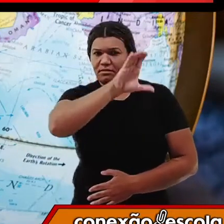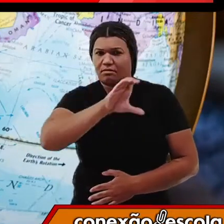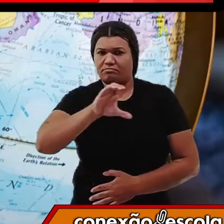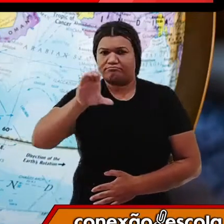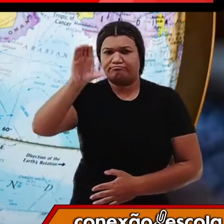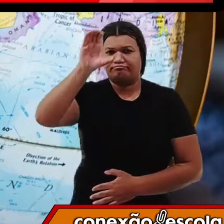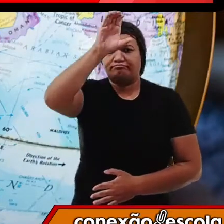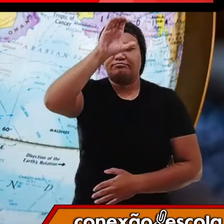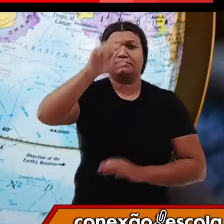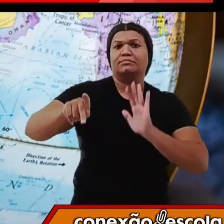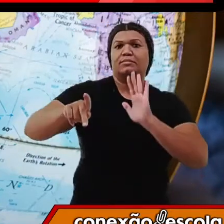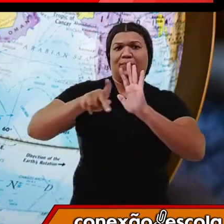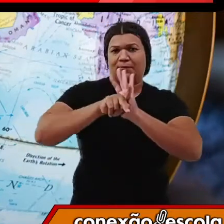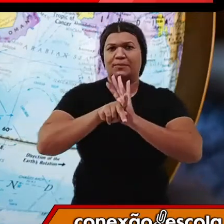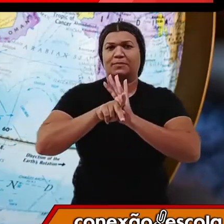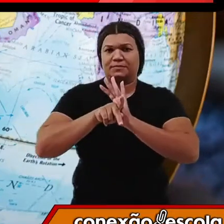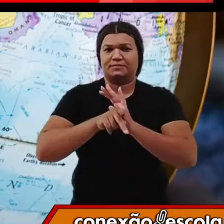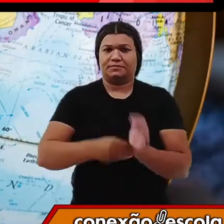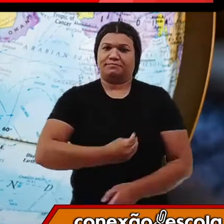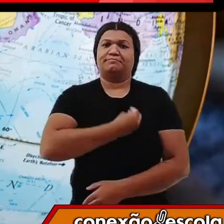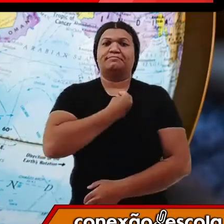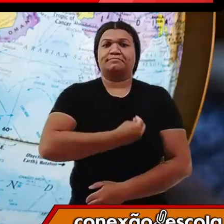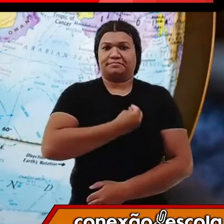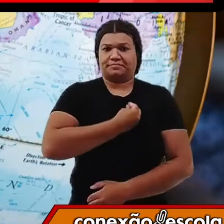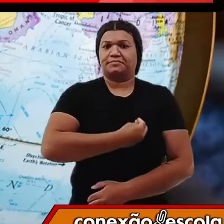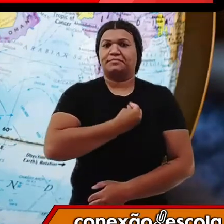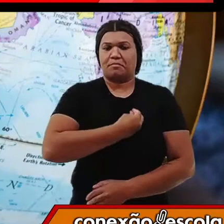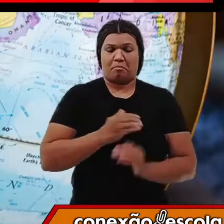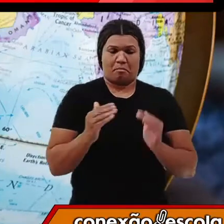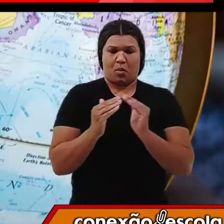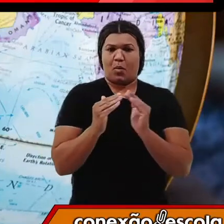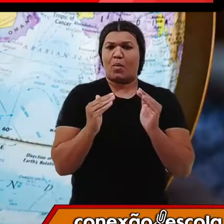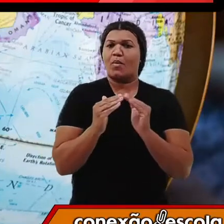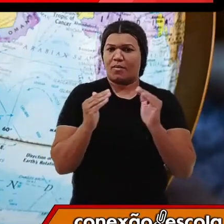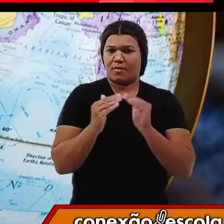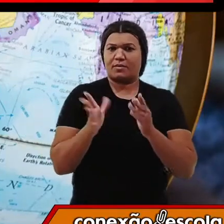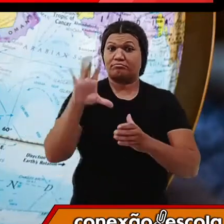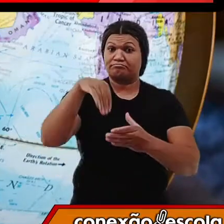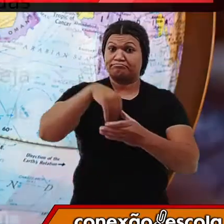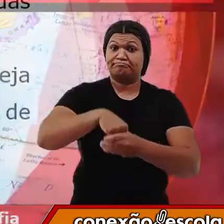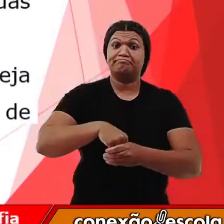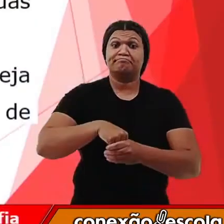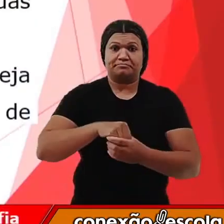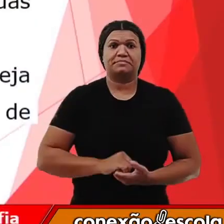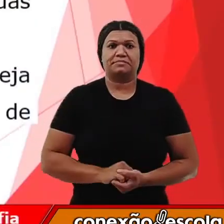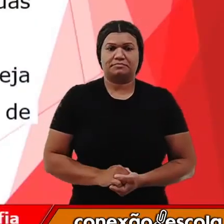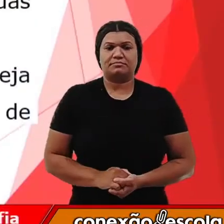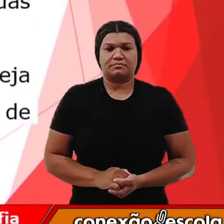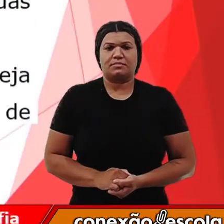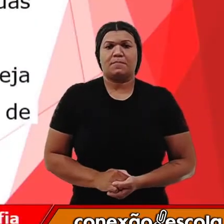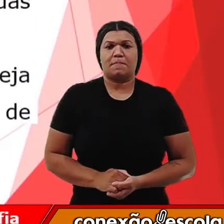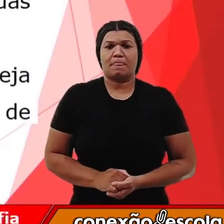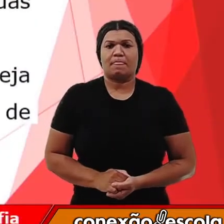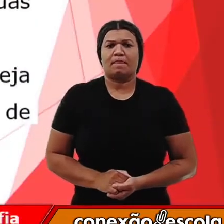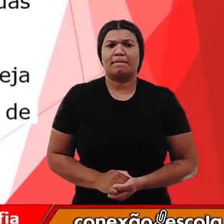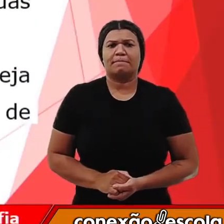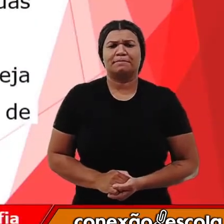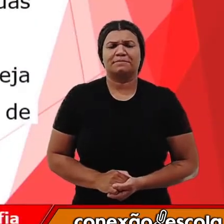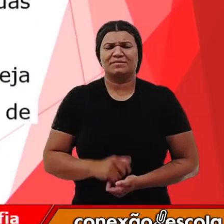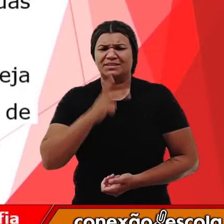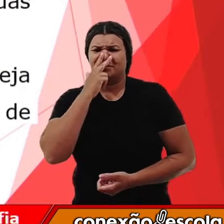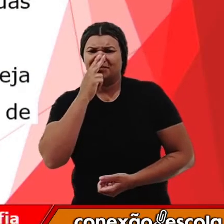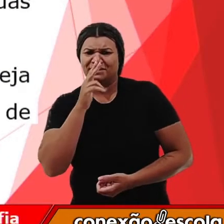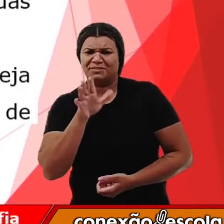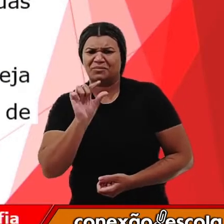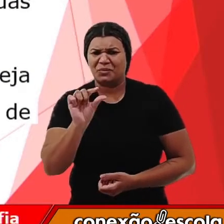aos quais eles estão vivendo, morando, estão inseridos. Bom, parece